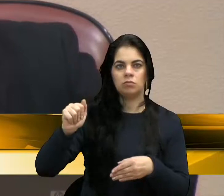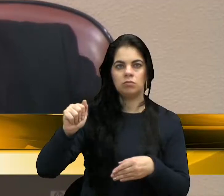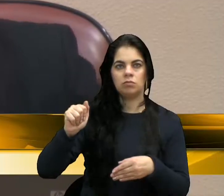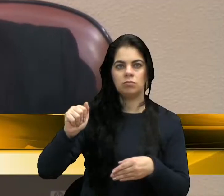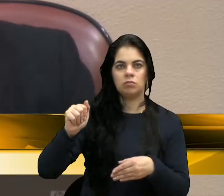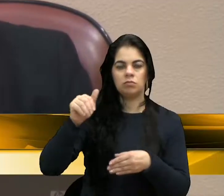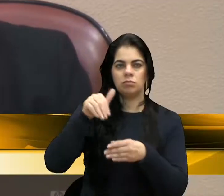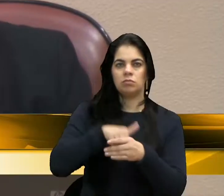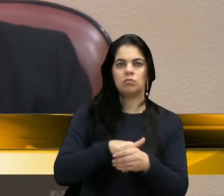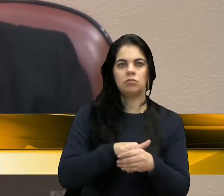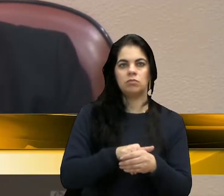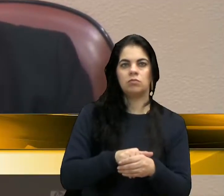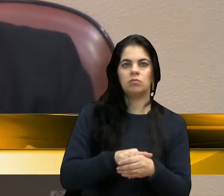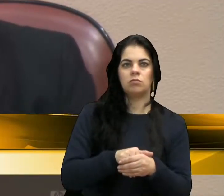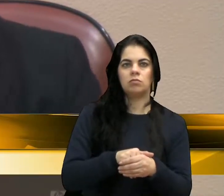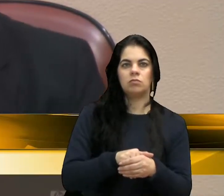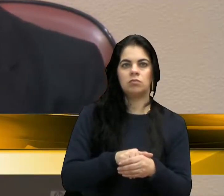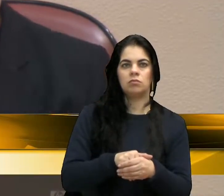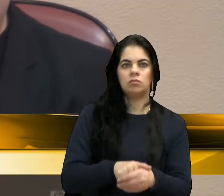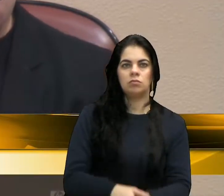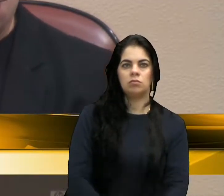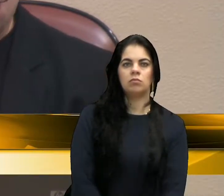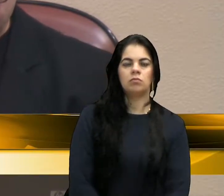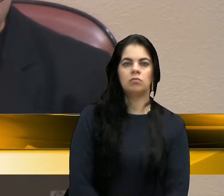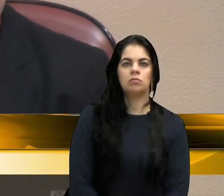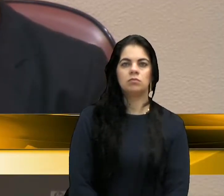Solicito aos vereadores que registrem seus votos.